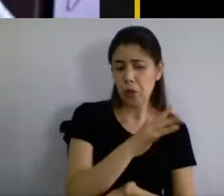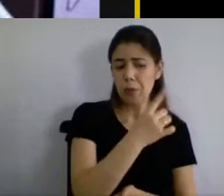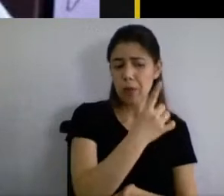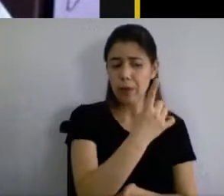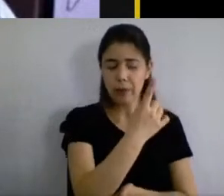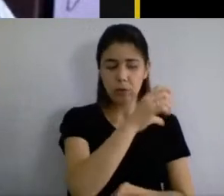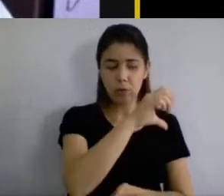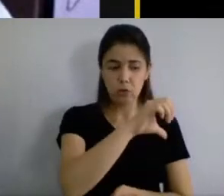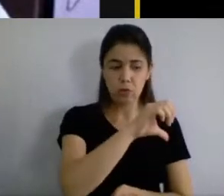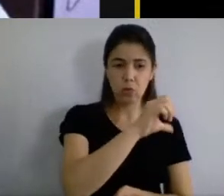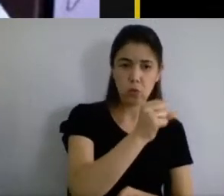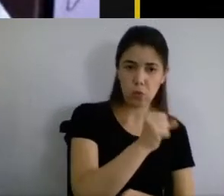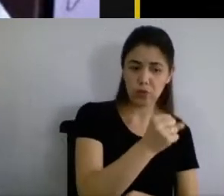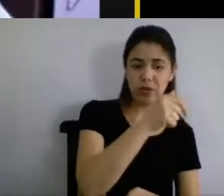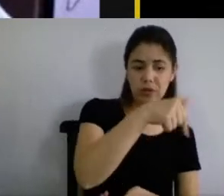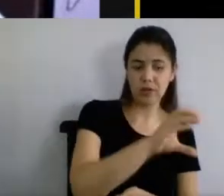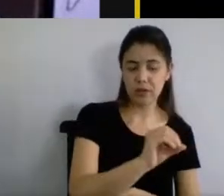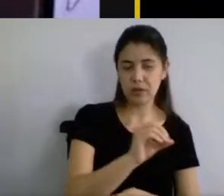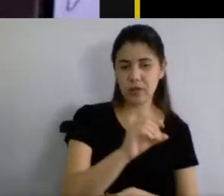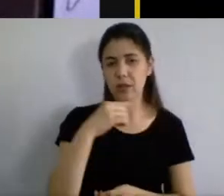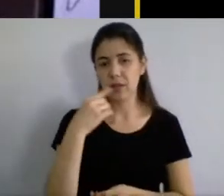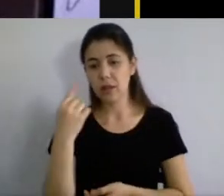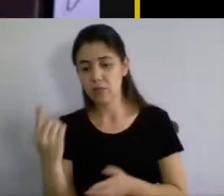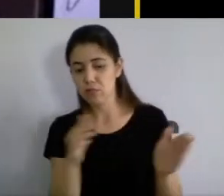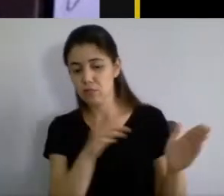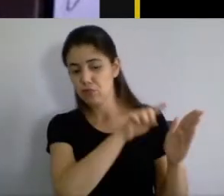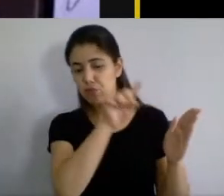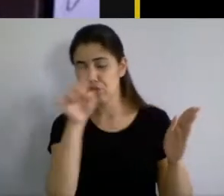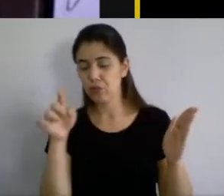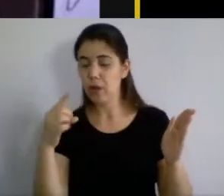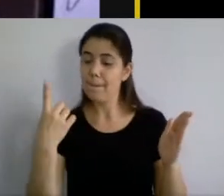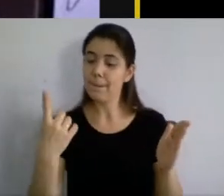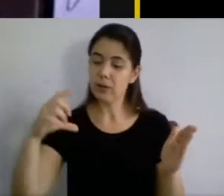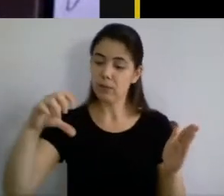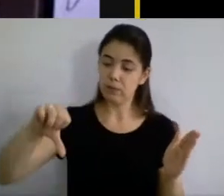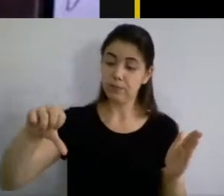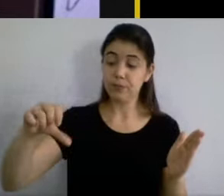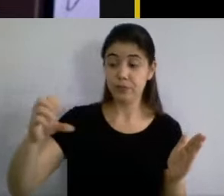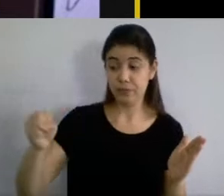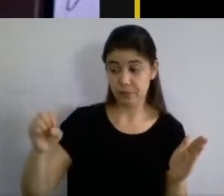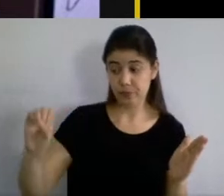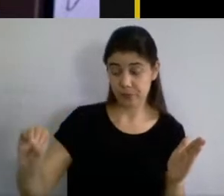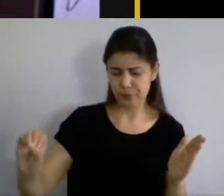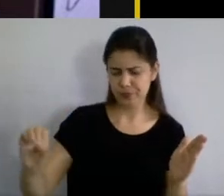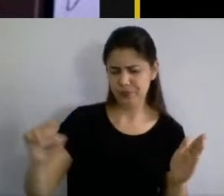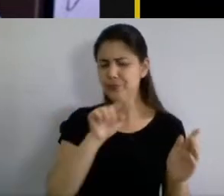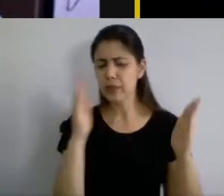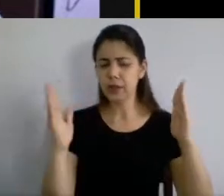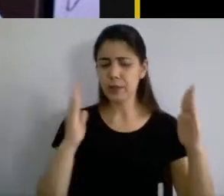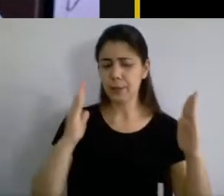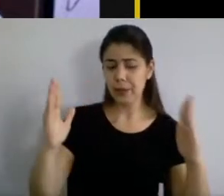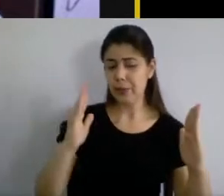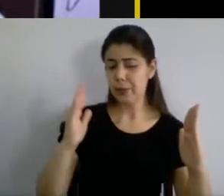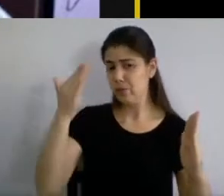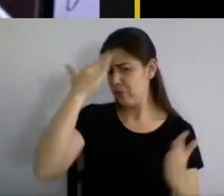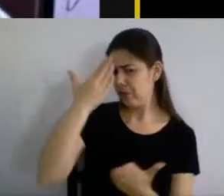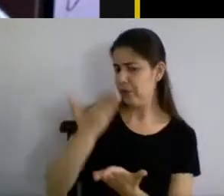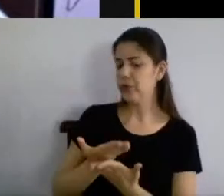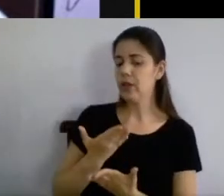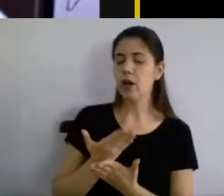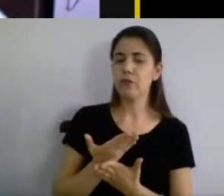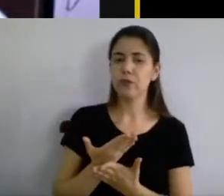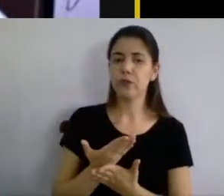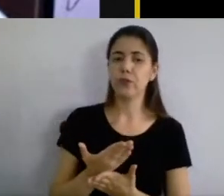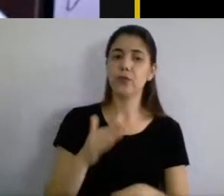1980, se acreditou que o tempo histórico ele era orientado por um sentido sempre muito